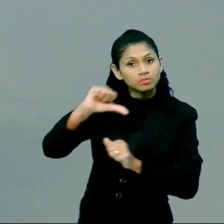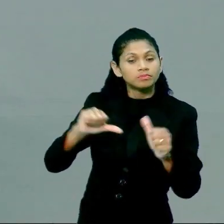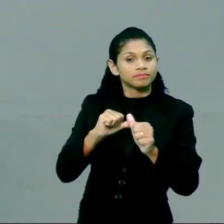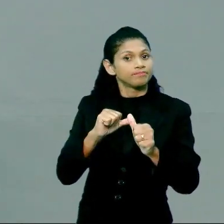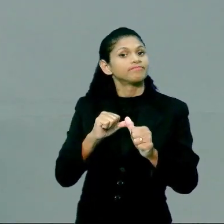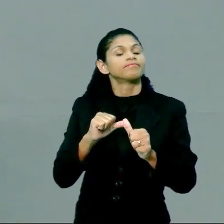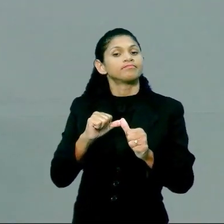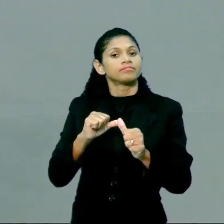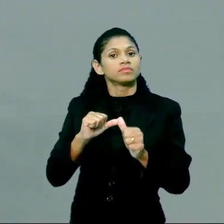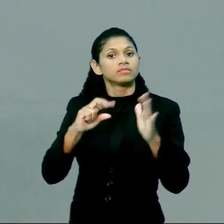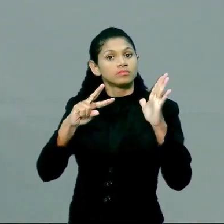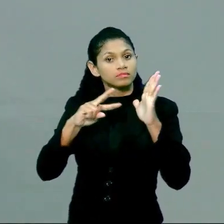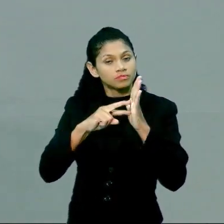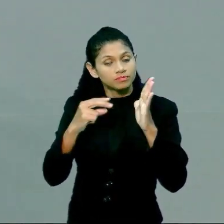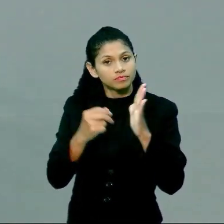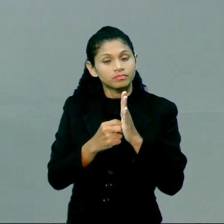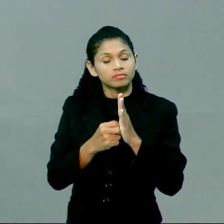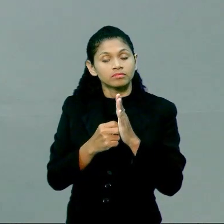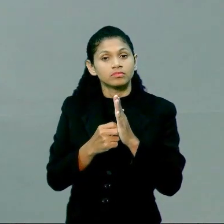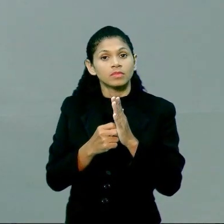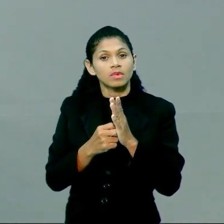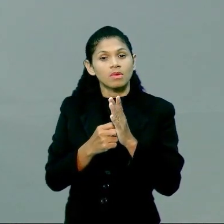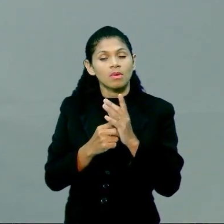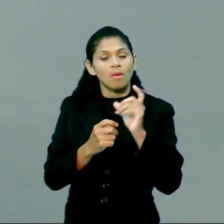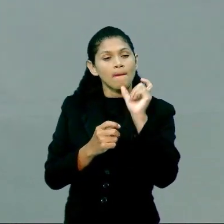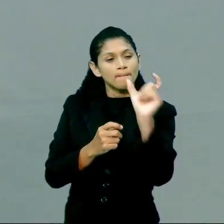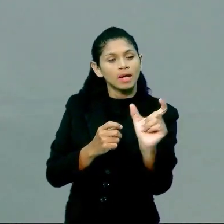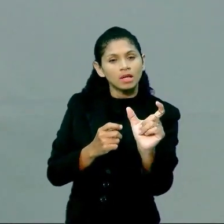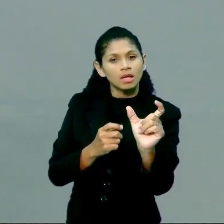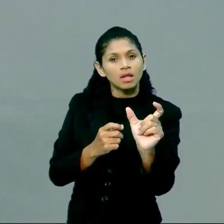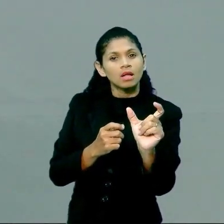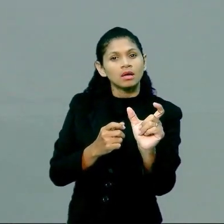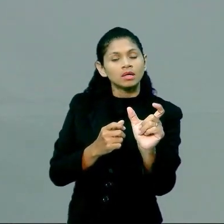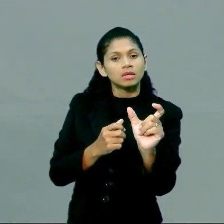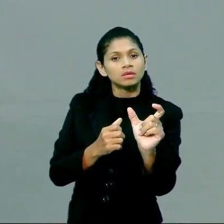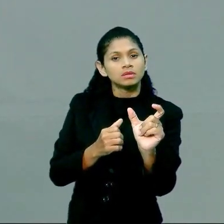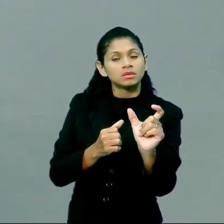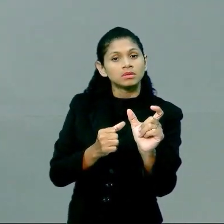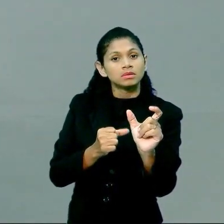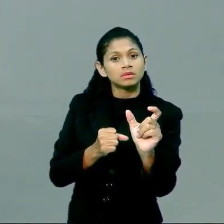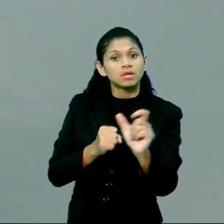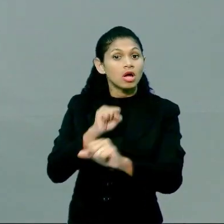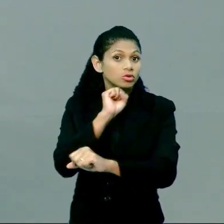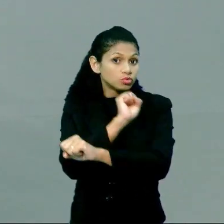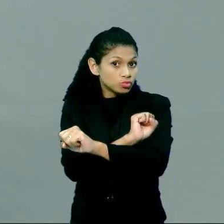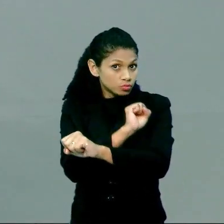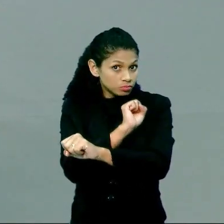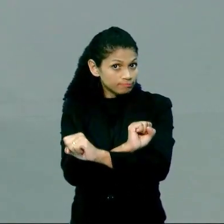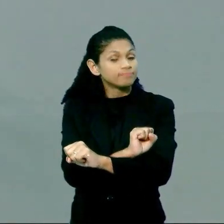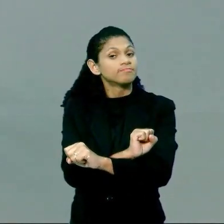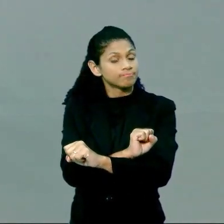né? Eu estou falando que se a palavra ela é substantivo, ela não pode ser substituída por um verbo.